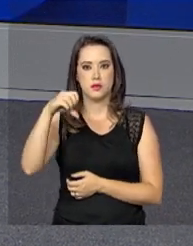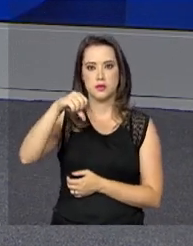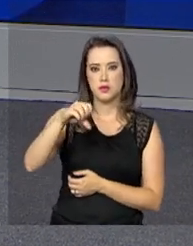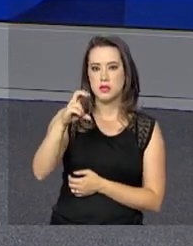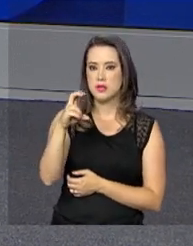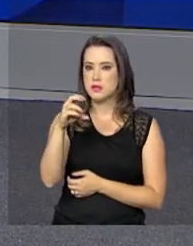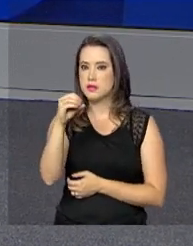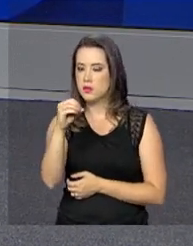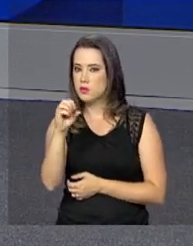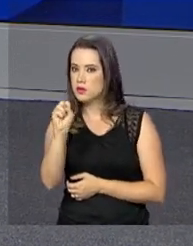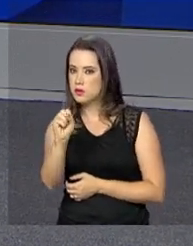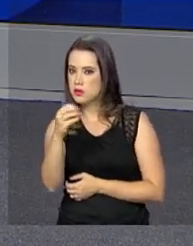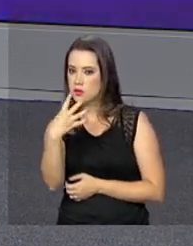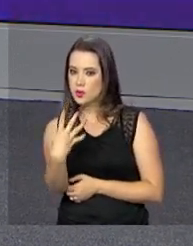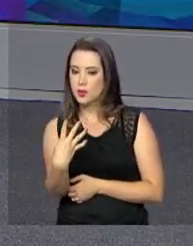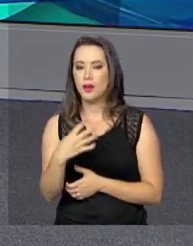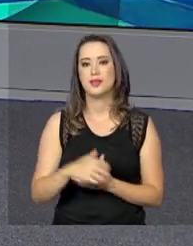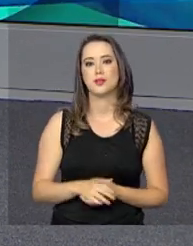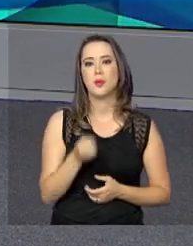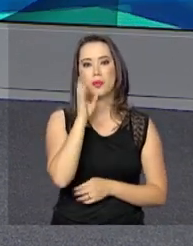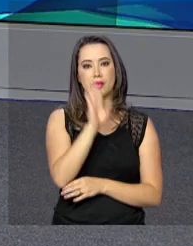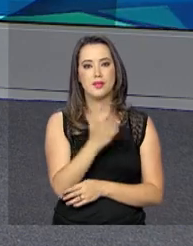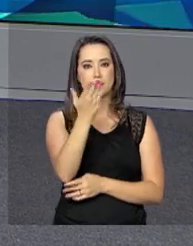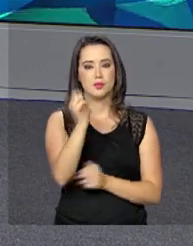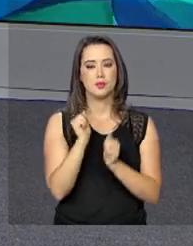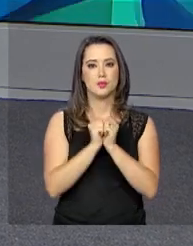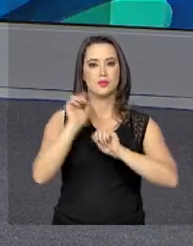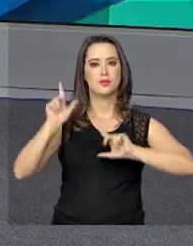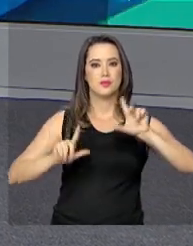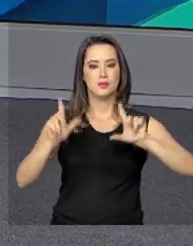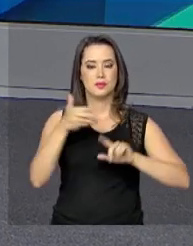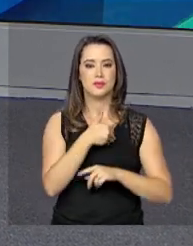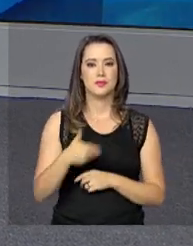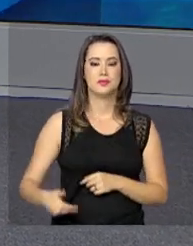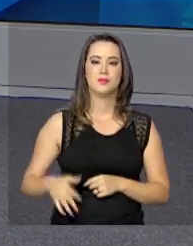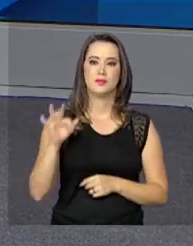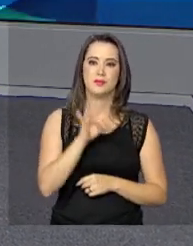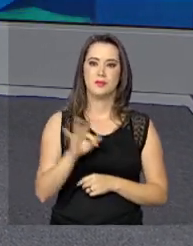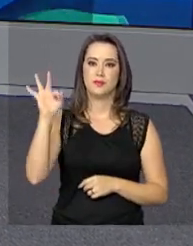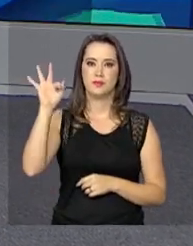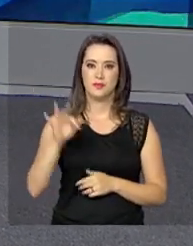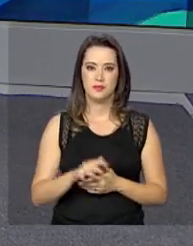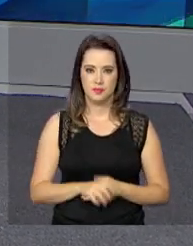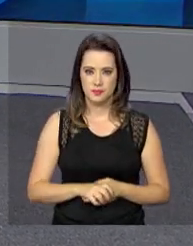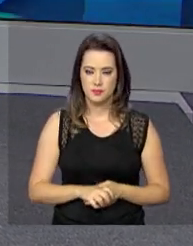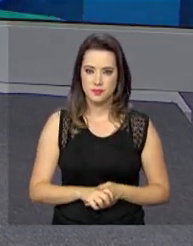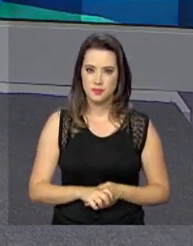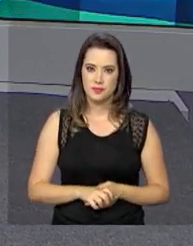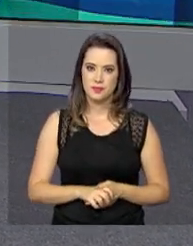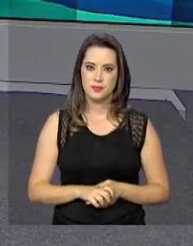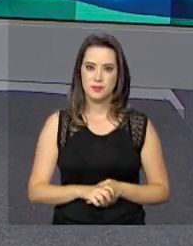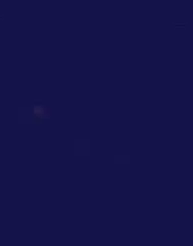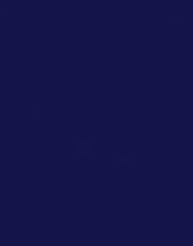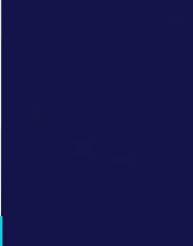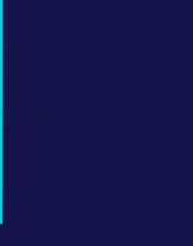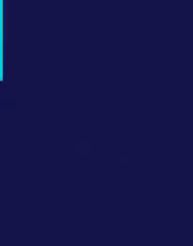084 uma ótima tarde pra você e continue com a gente aqui na nbr a tv do governo federal